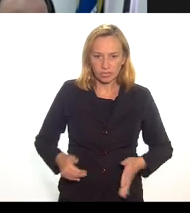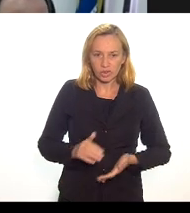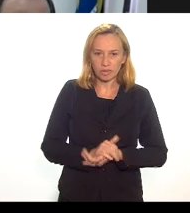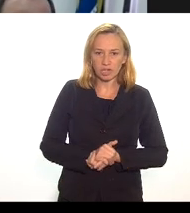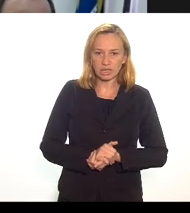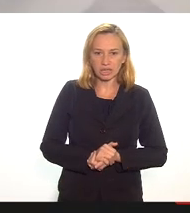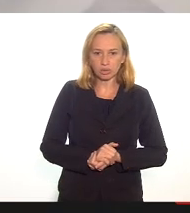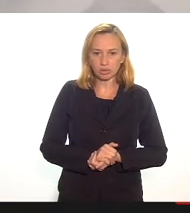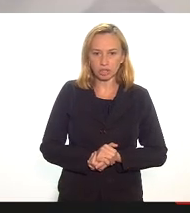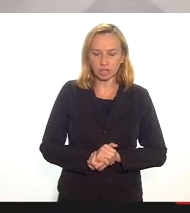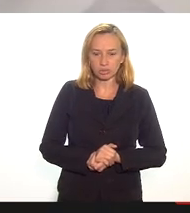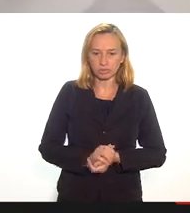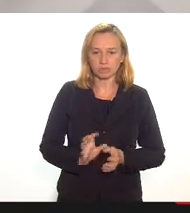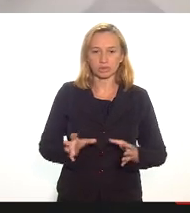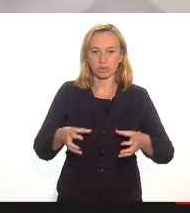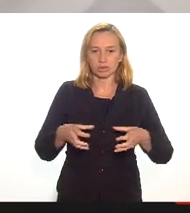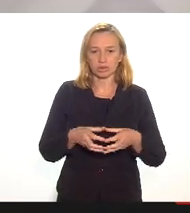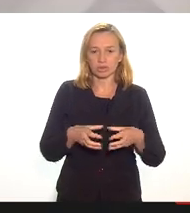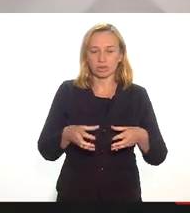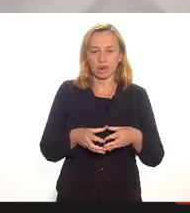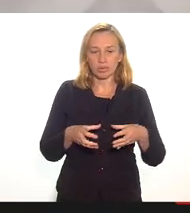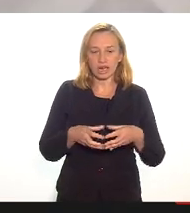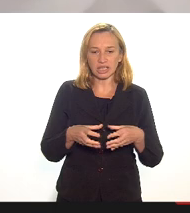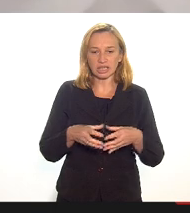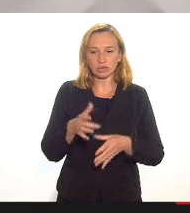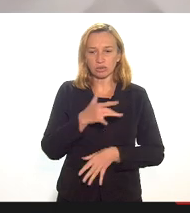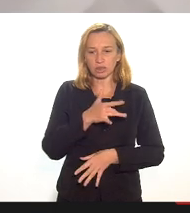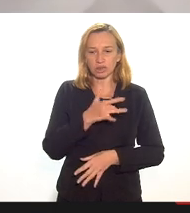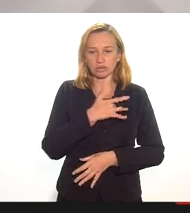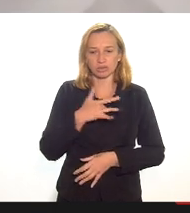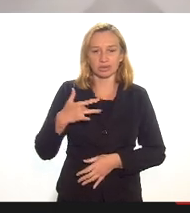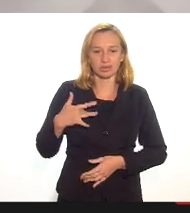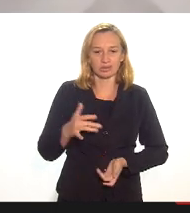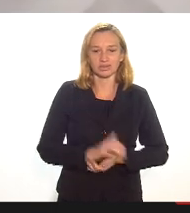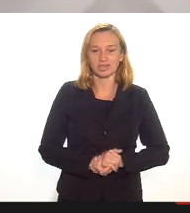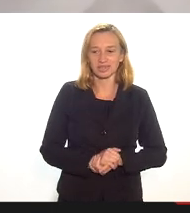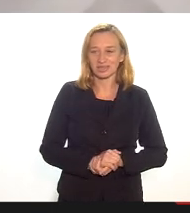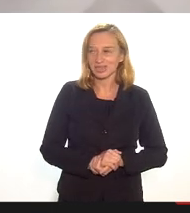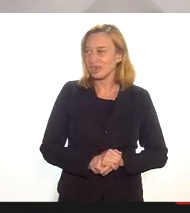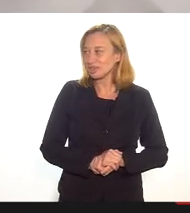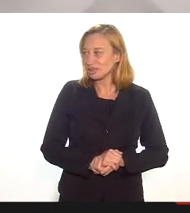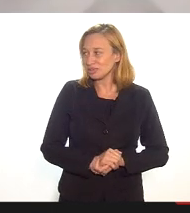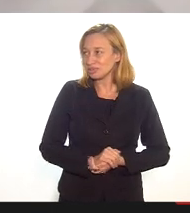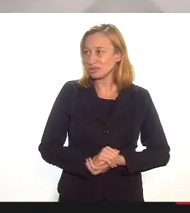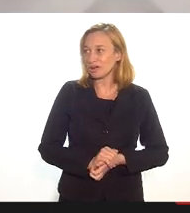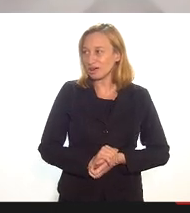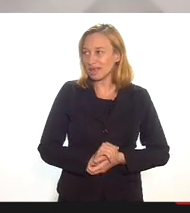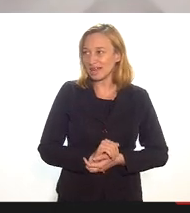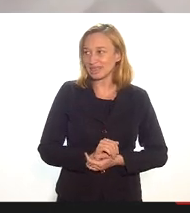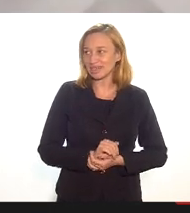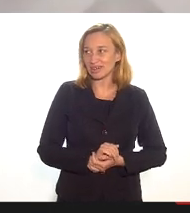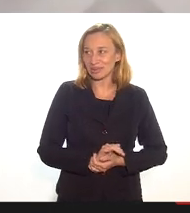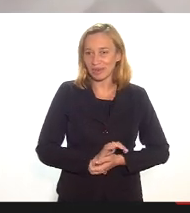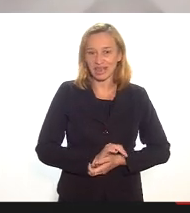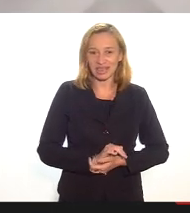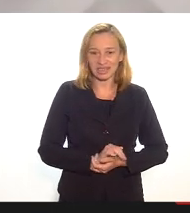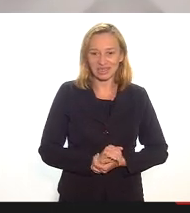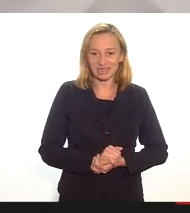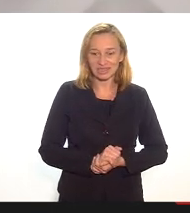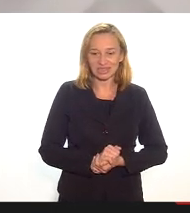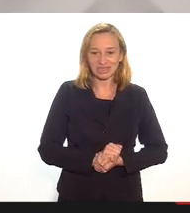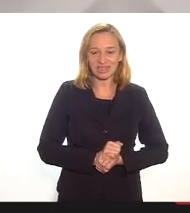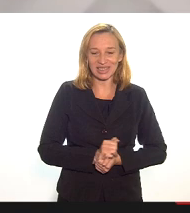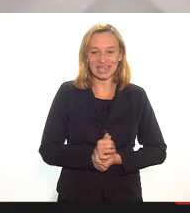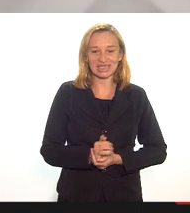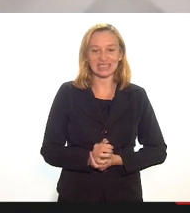Comissão de Saúde entrou com uma ação, ganhou uma liminar, não é uma novidade. Quero registrar